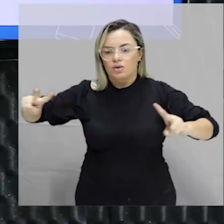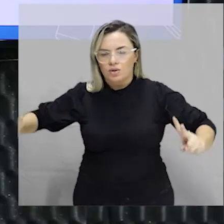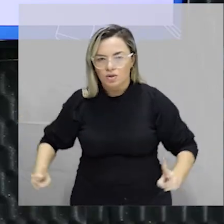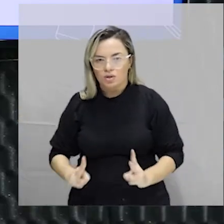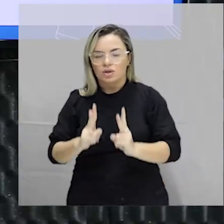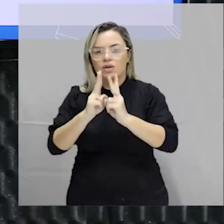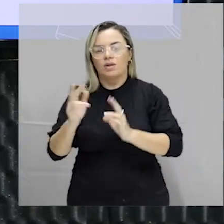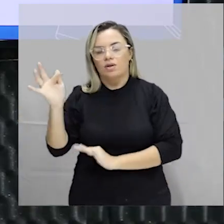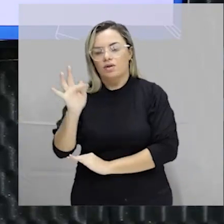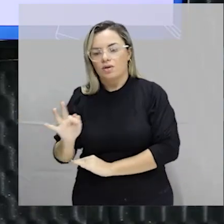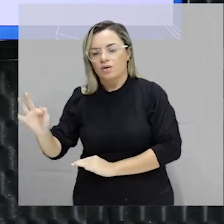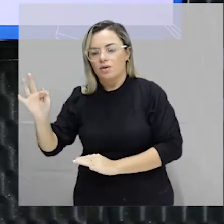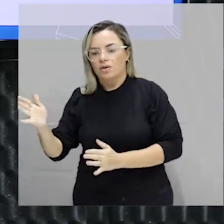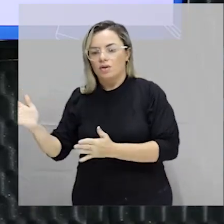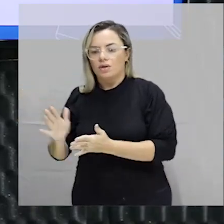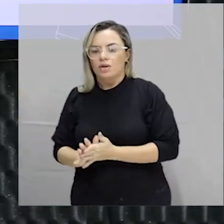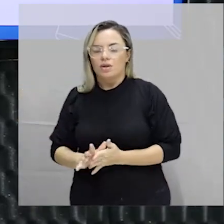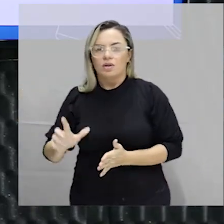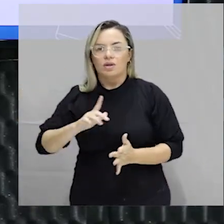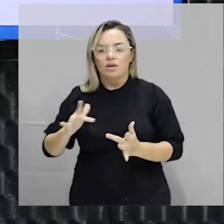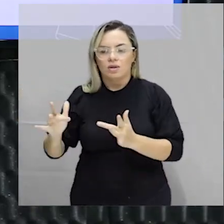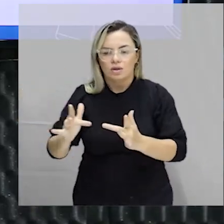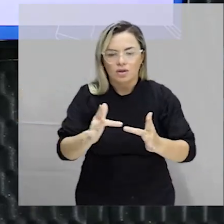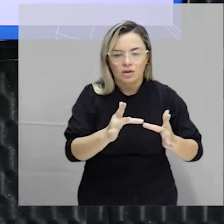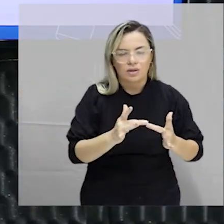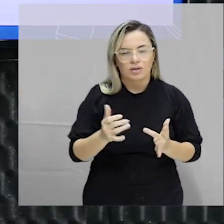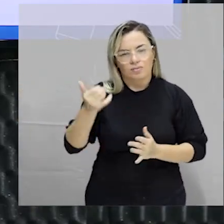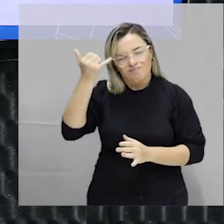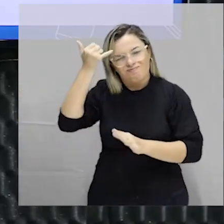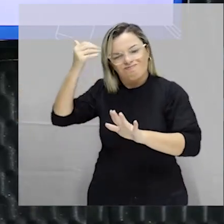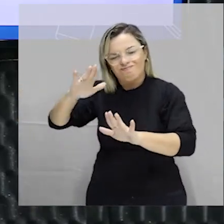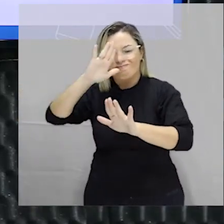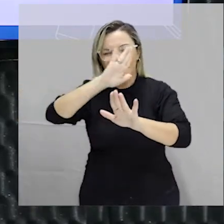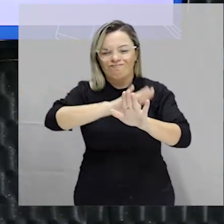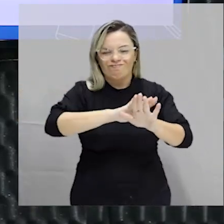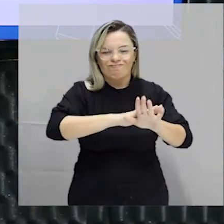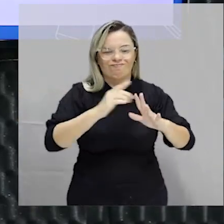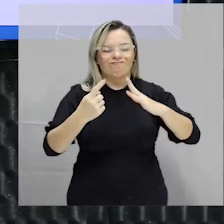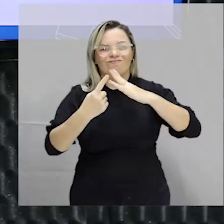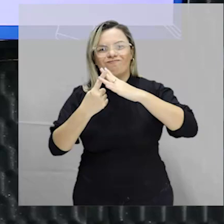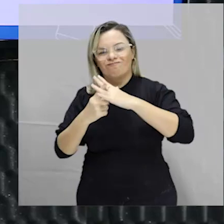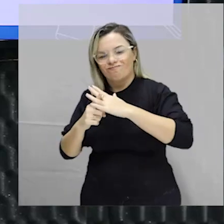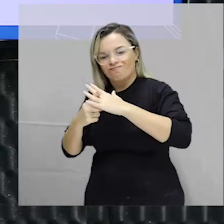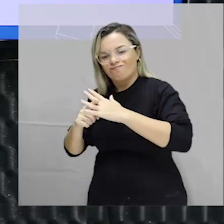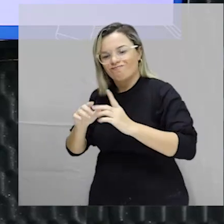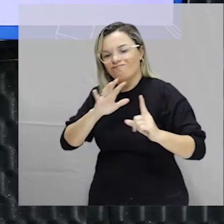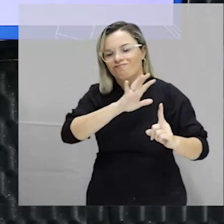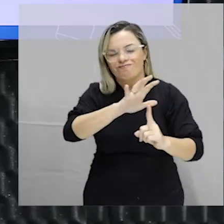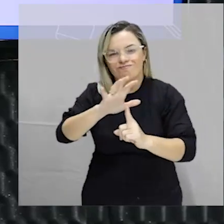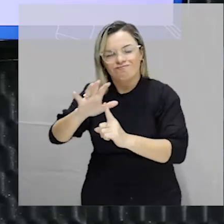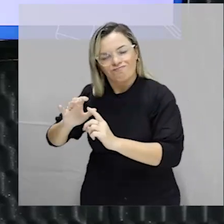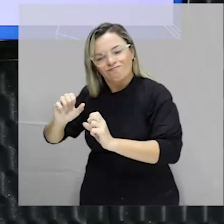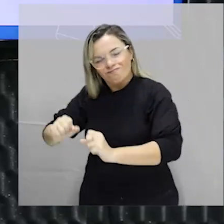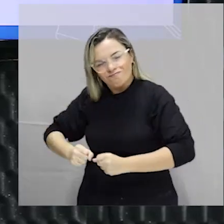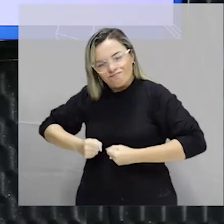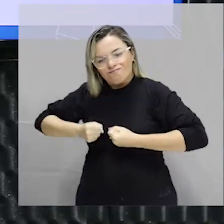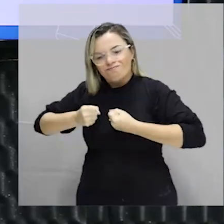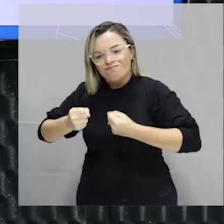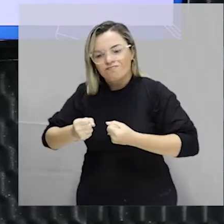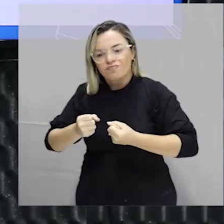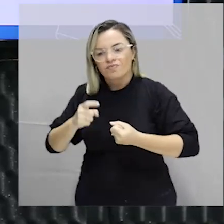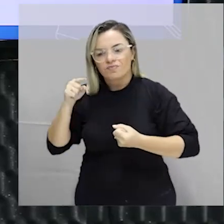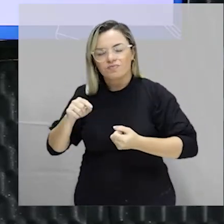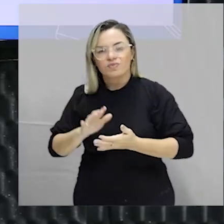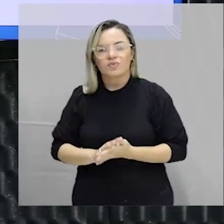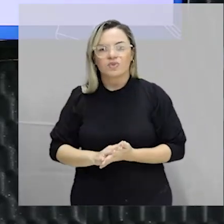França. Tendo contato lá em Paris com os ideais socialistas que influenciaram fortemente a